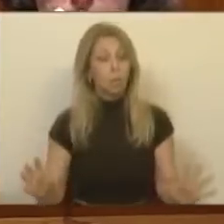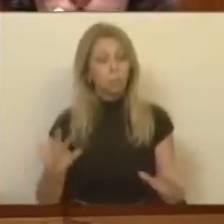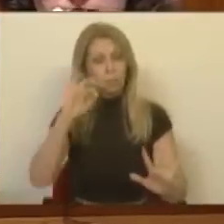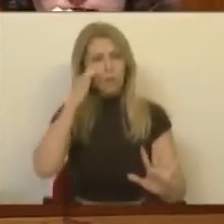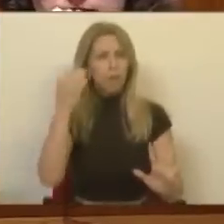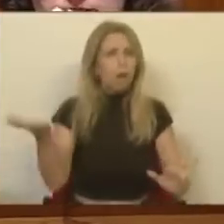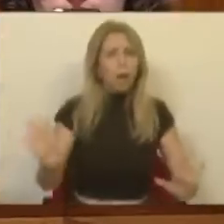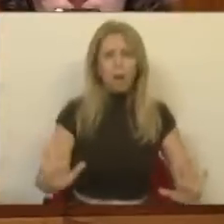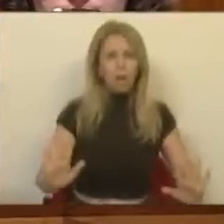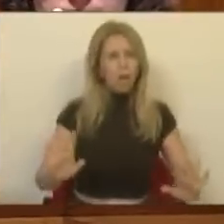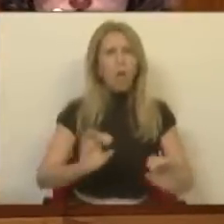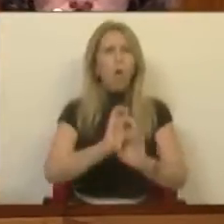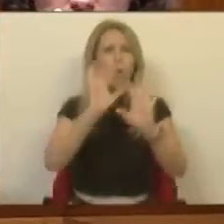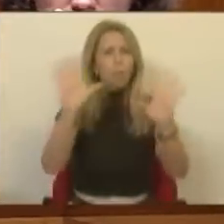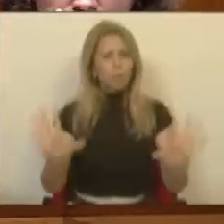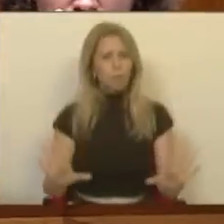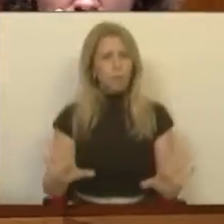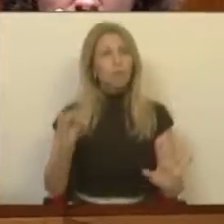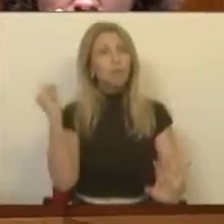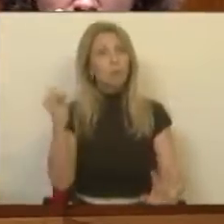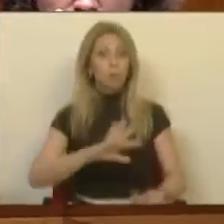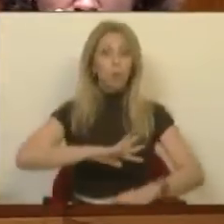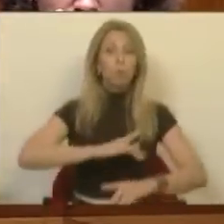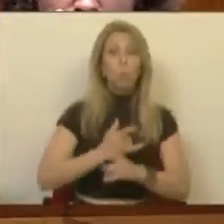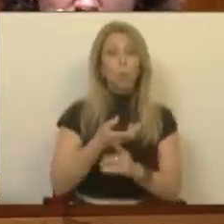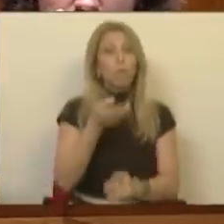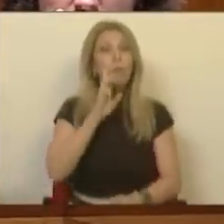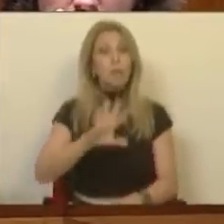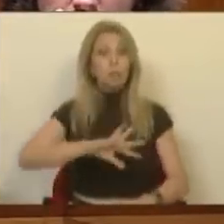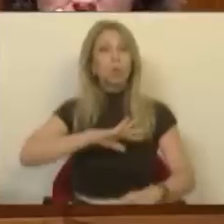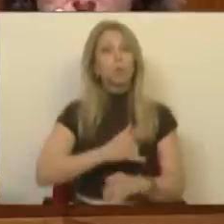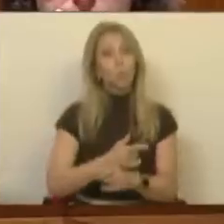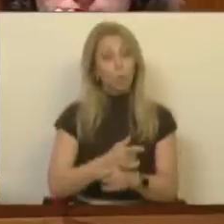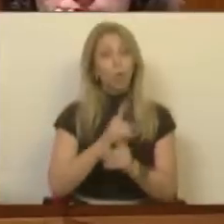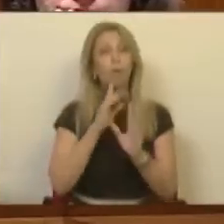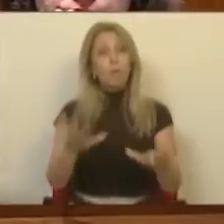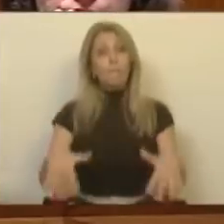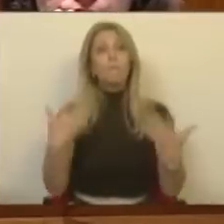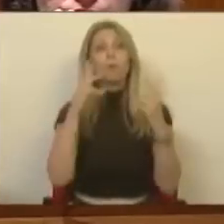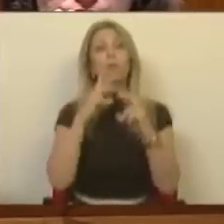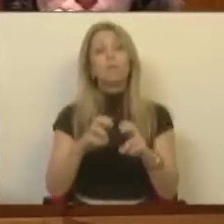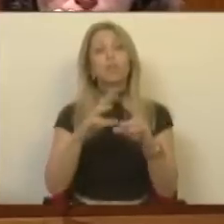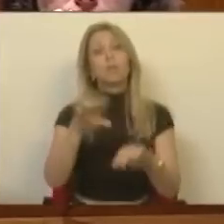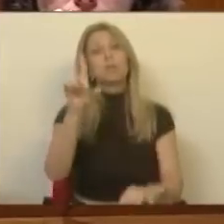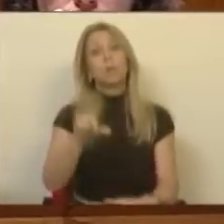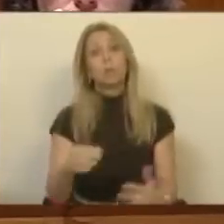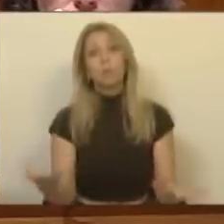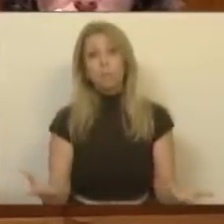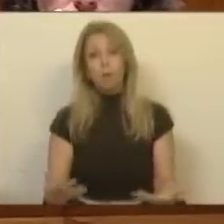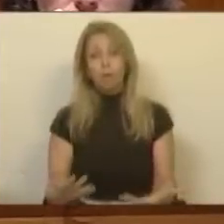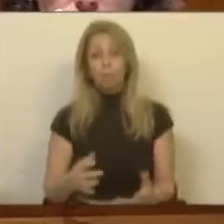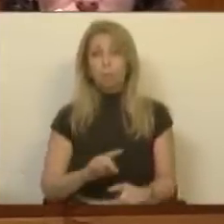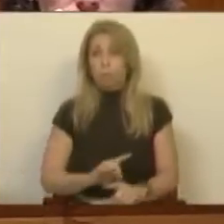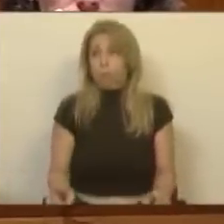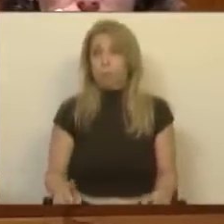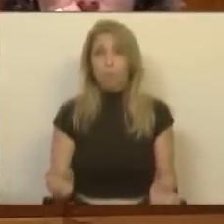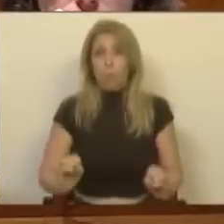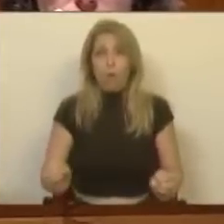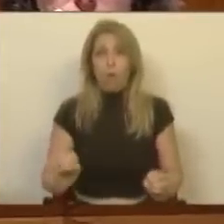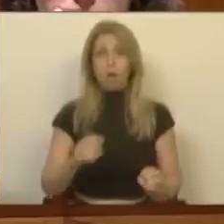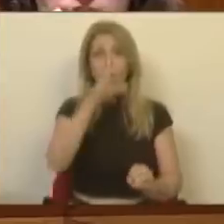outras entidades que agem sobre outras direções possam fazer a investigações nada impede do Ministério Público